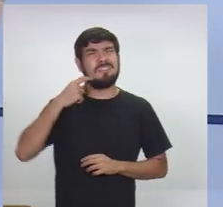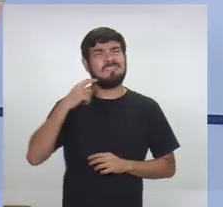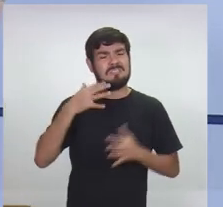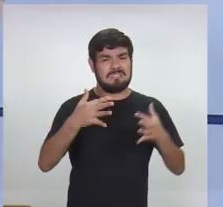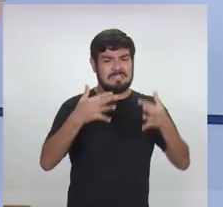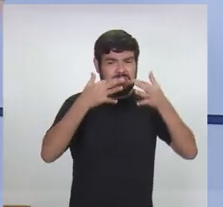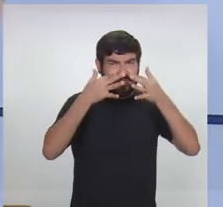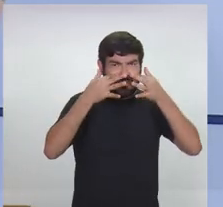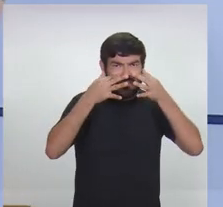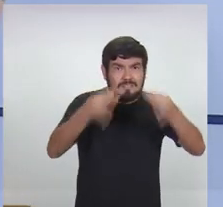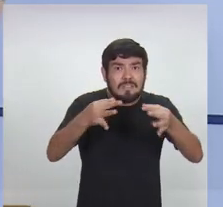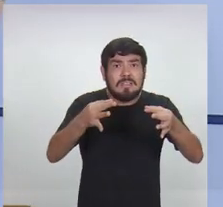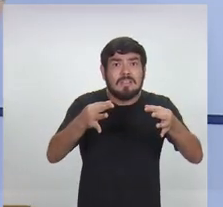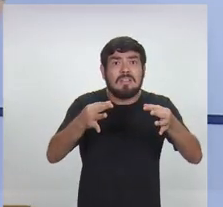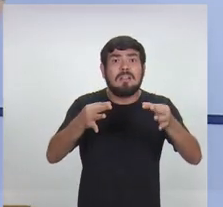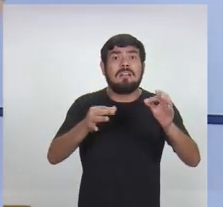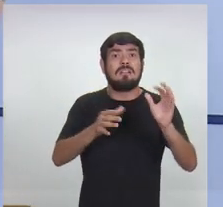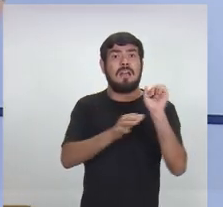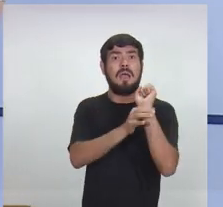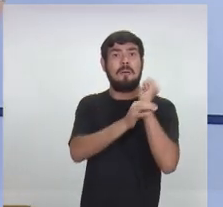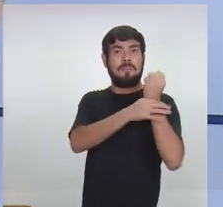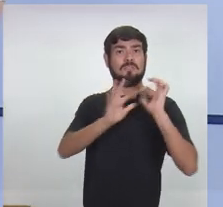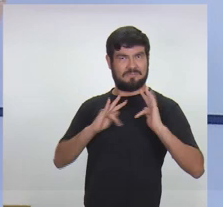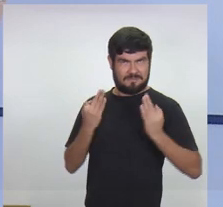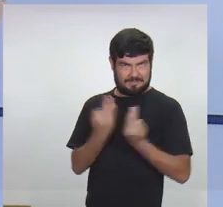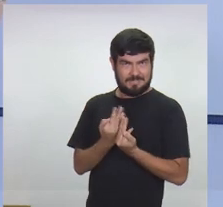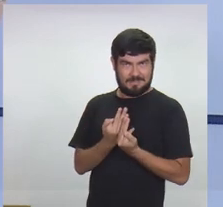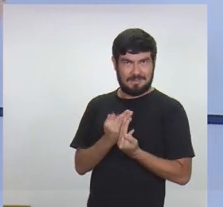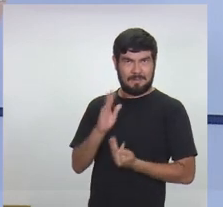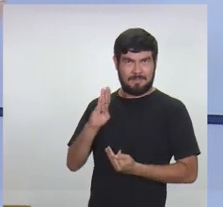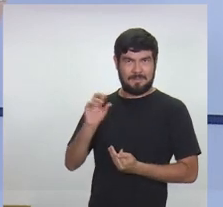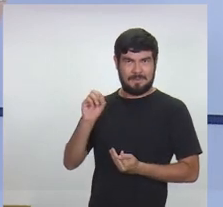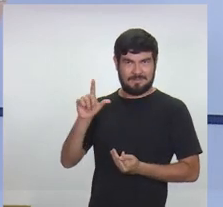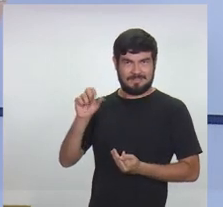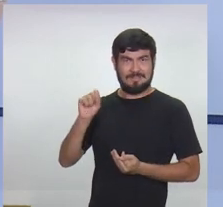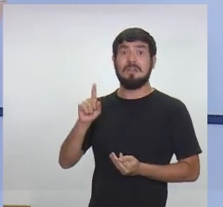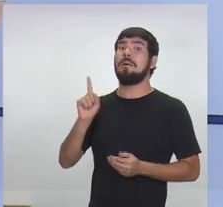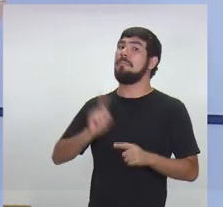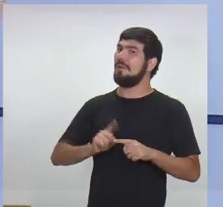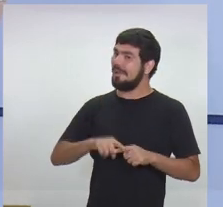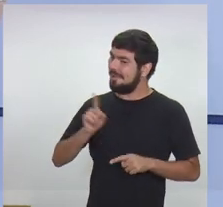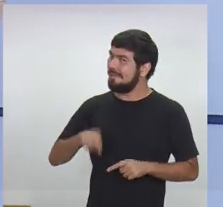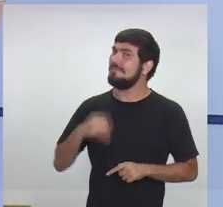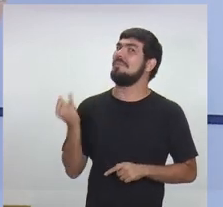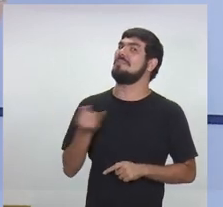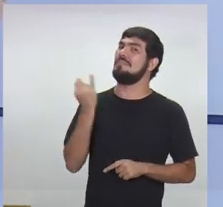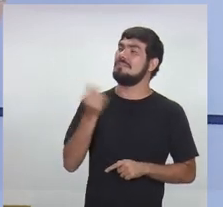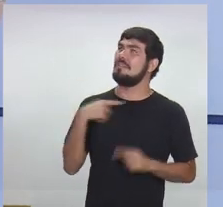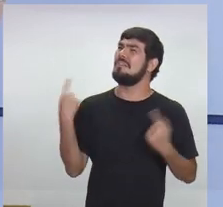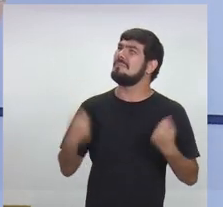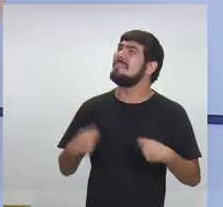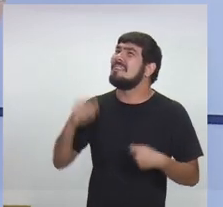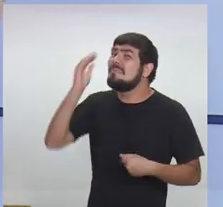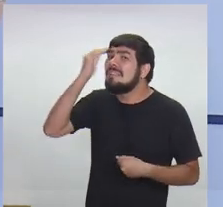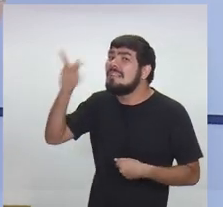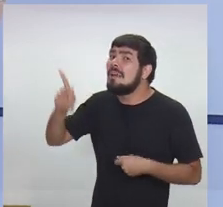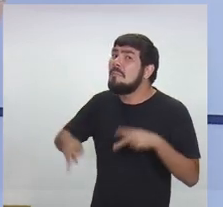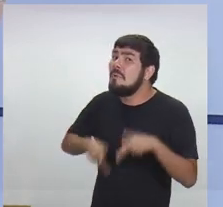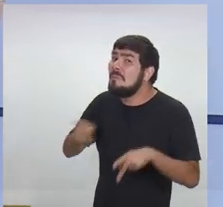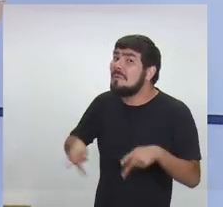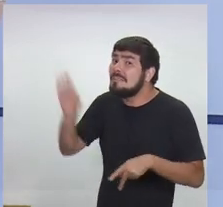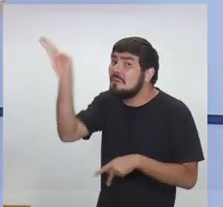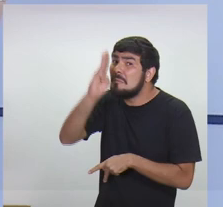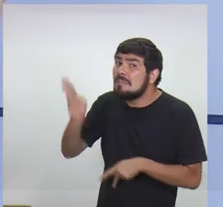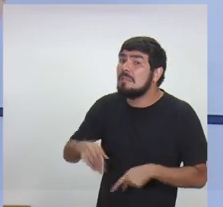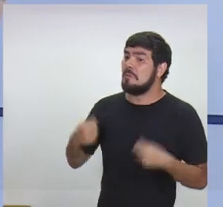questão do bolsa família porque esse é um programa social importante nós precisamos entender que a população brasileira precisa